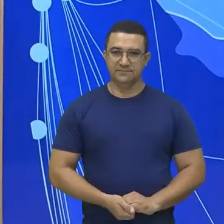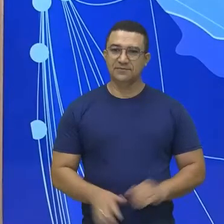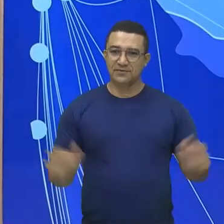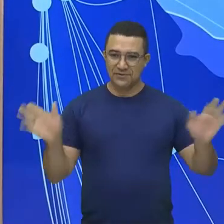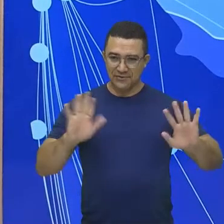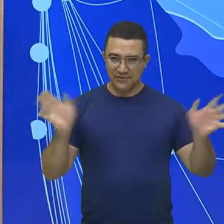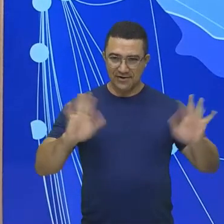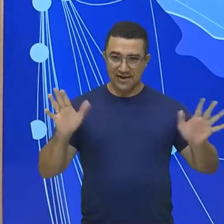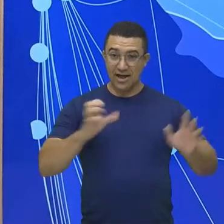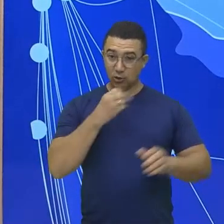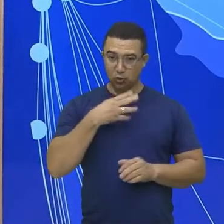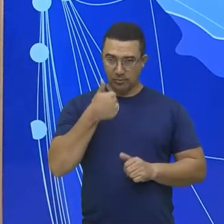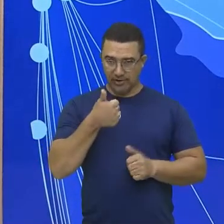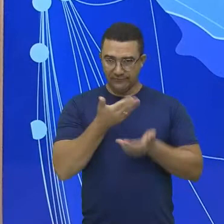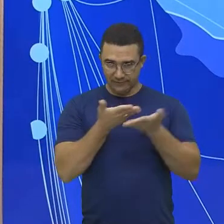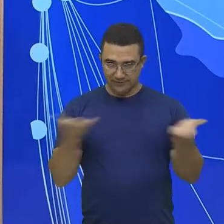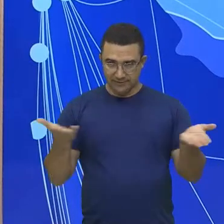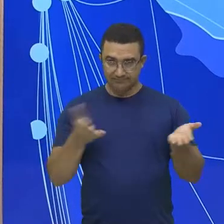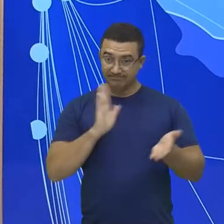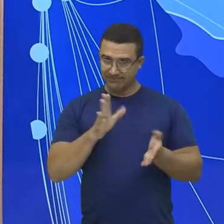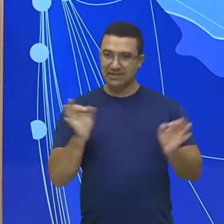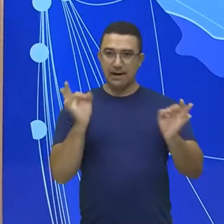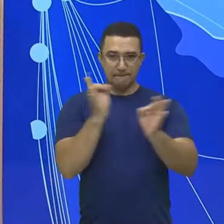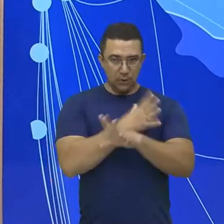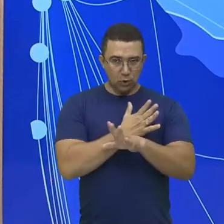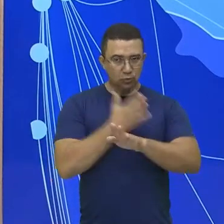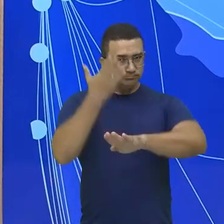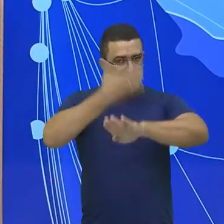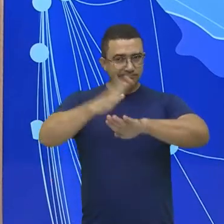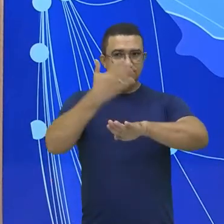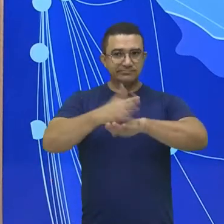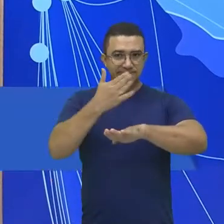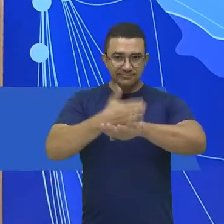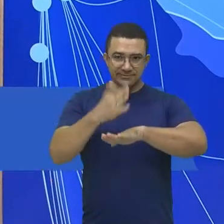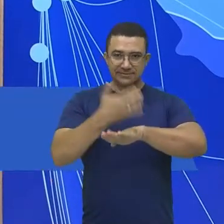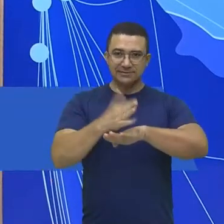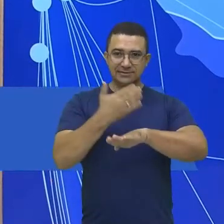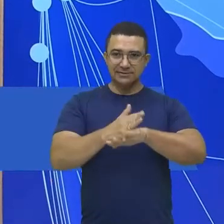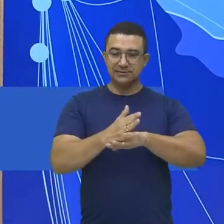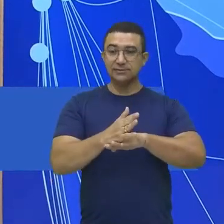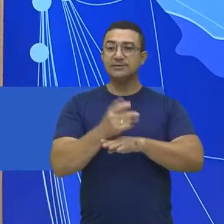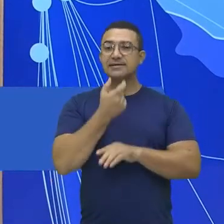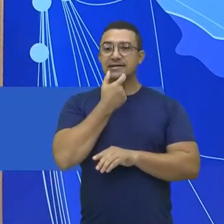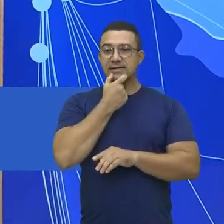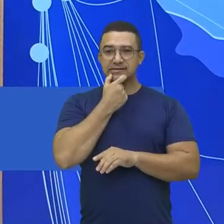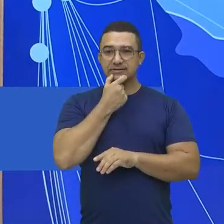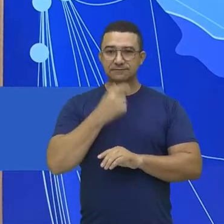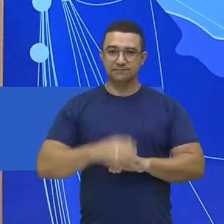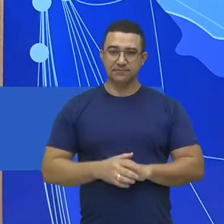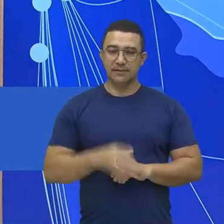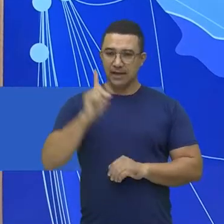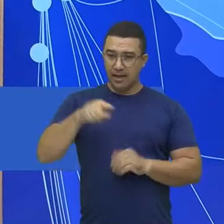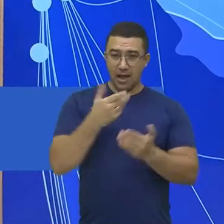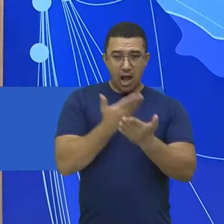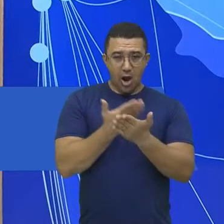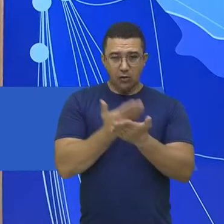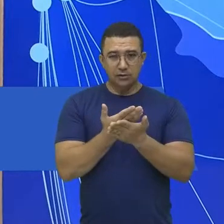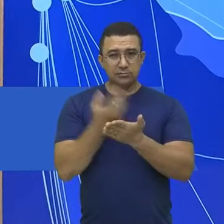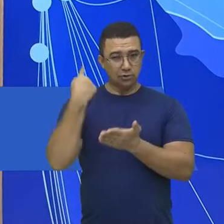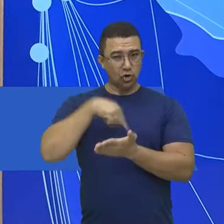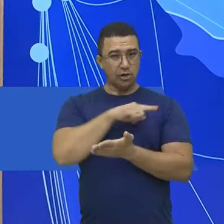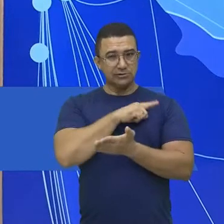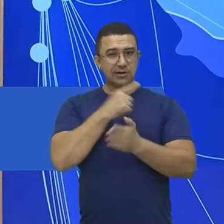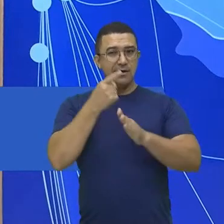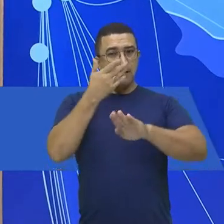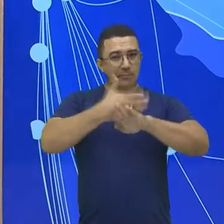Hello, how are you today? Como é que vocês estão hoje? Preparados aí para o nosso praticando? Nosso praticando, então, é aquela hora, né, aquela aula que nós colocamos aí em